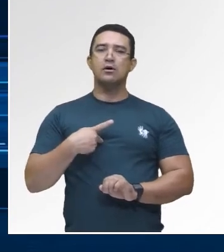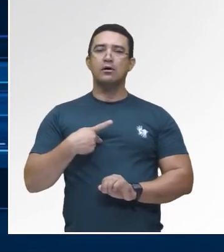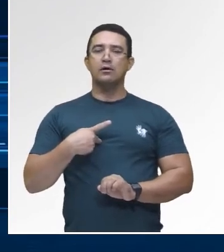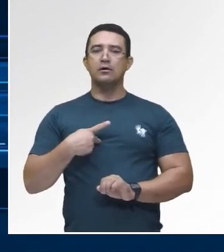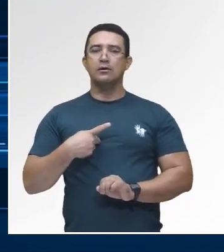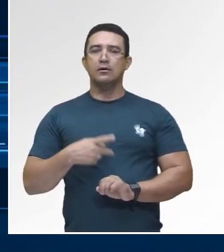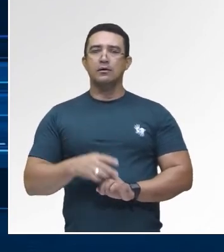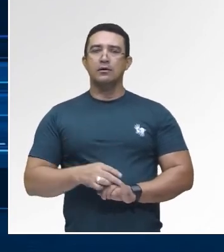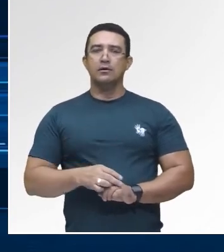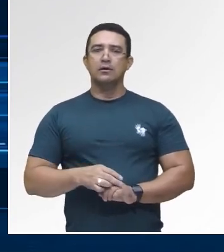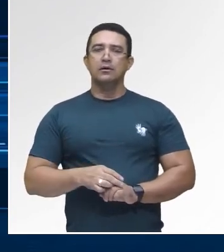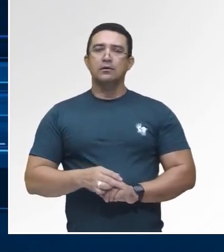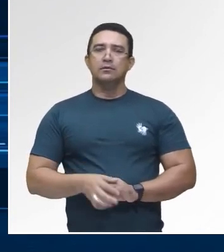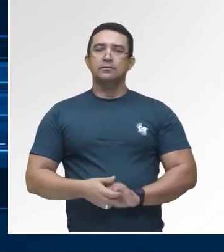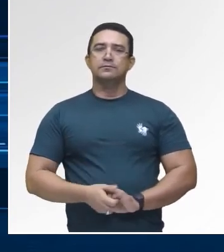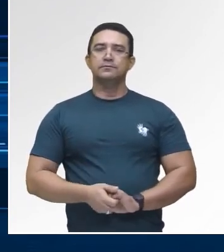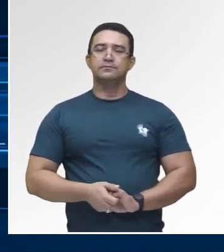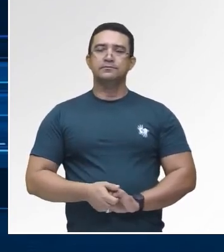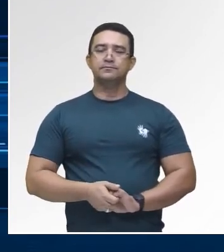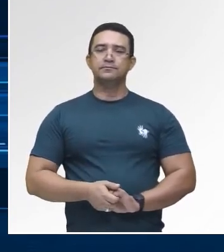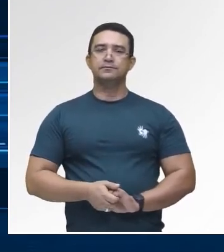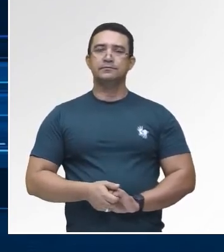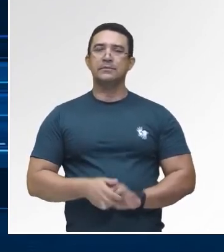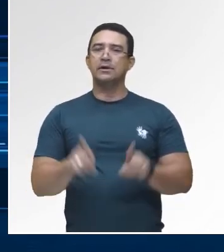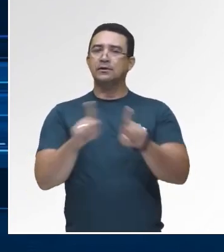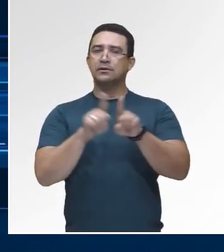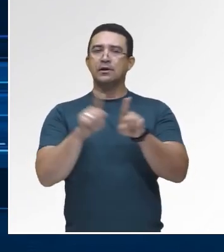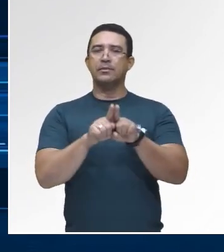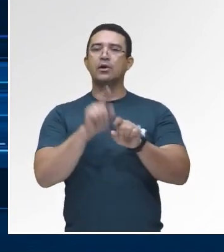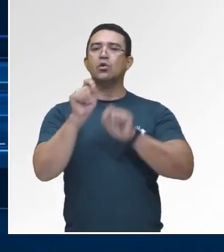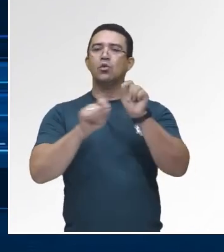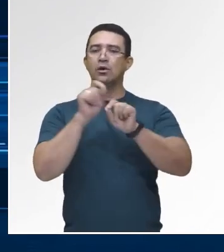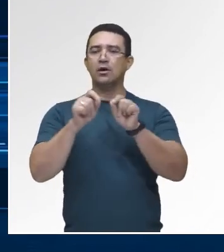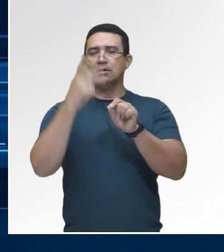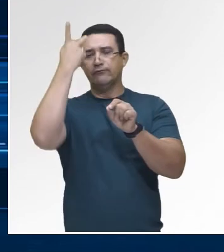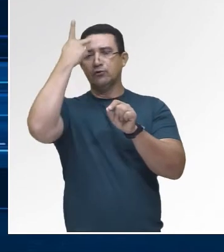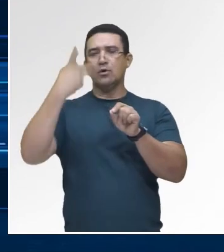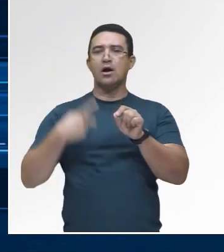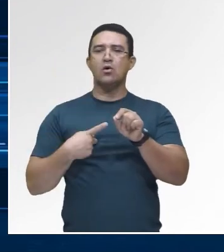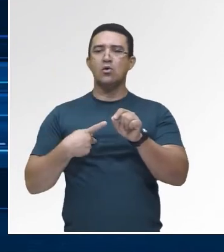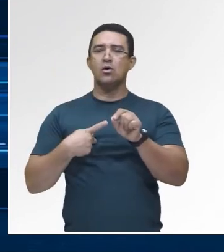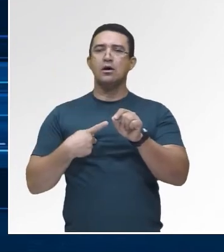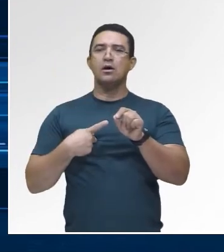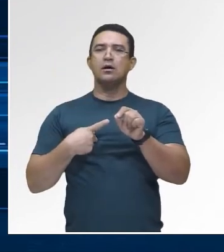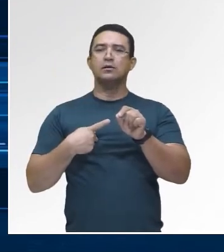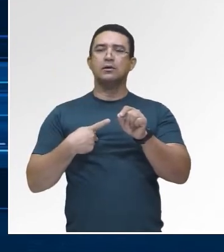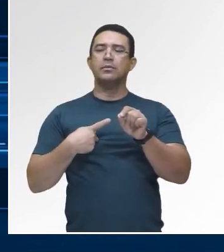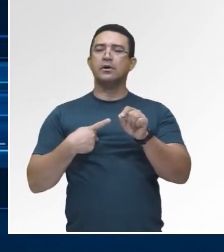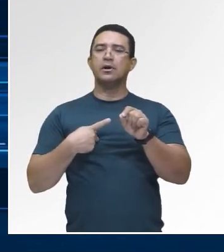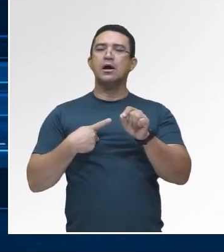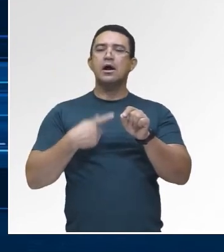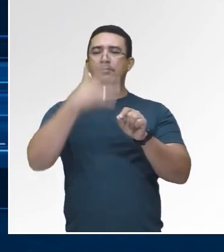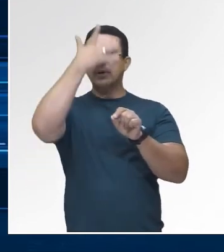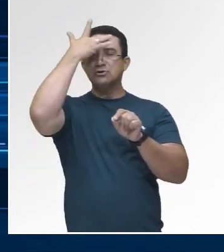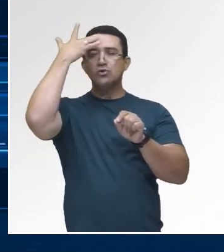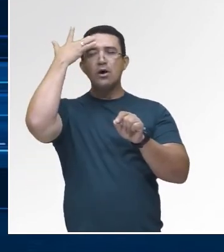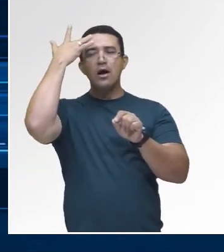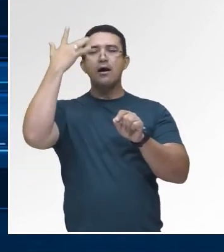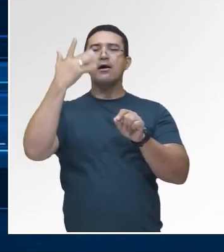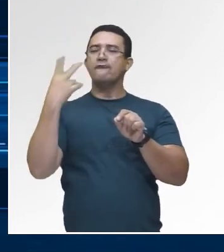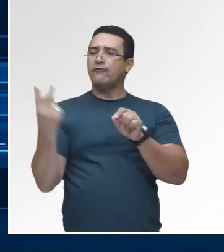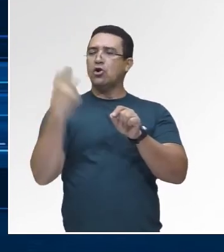né? Muito tratado aí também por causa do individualismo, narcisismo, a mesma coisa